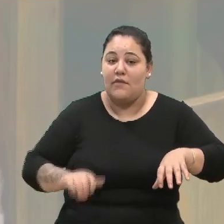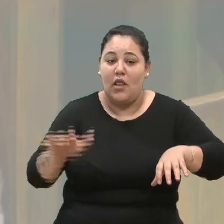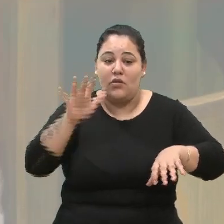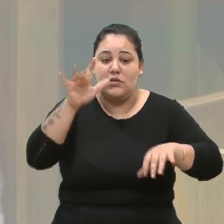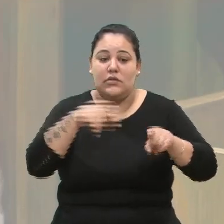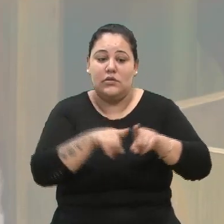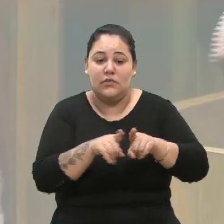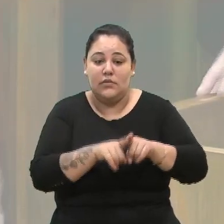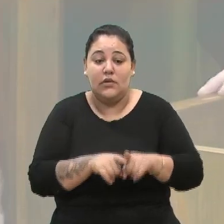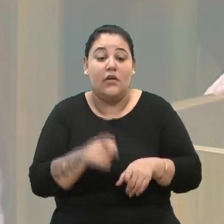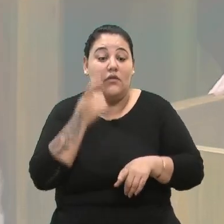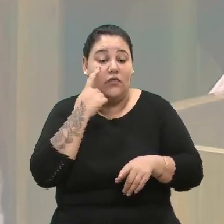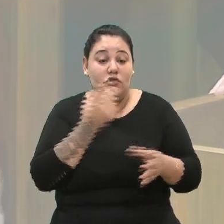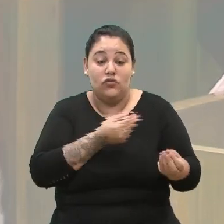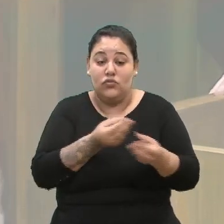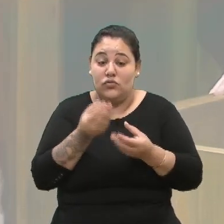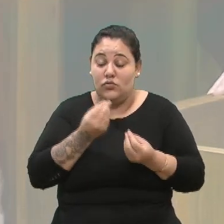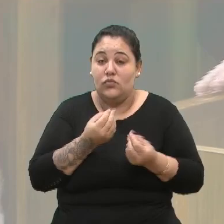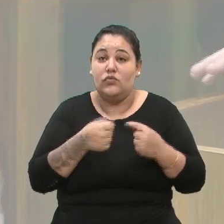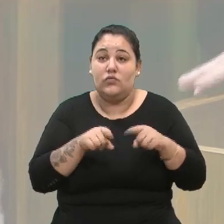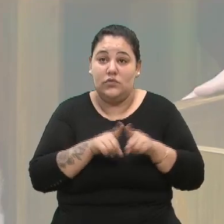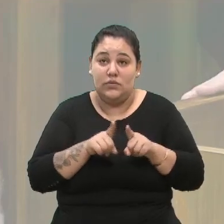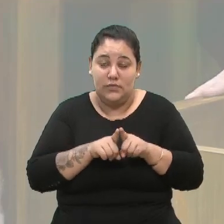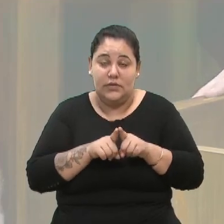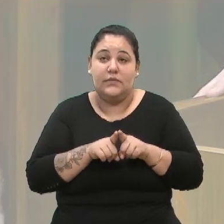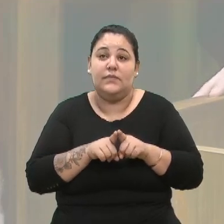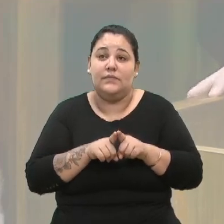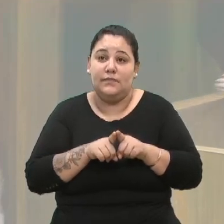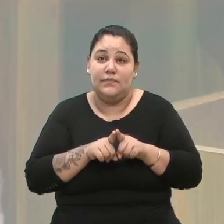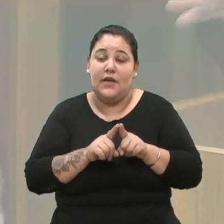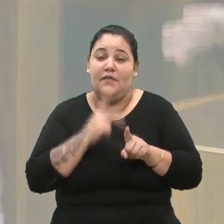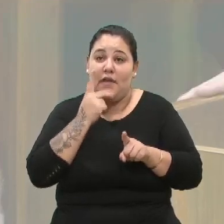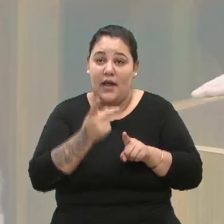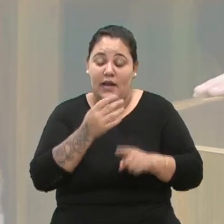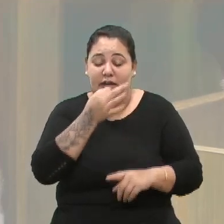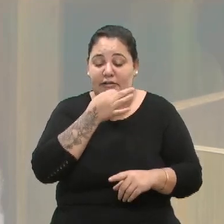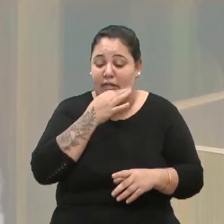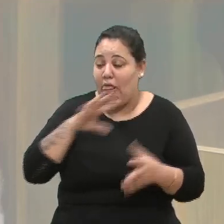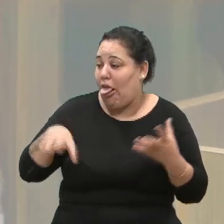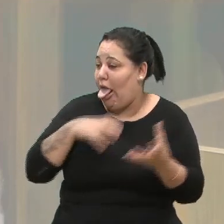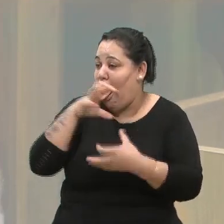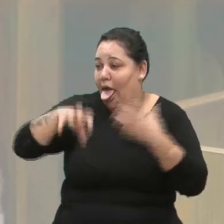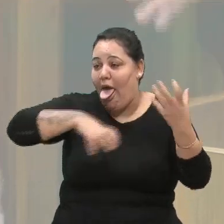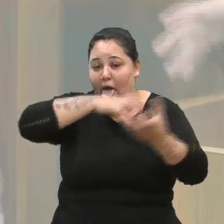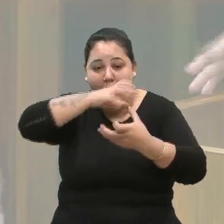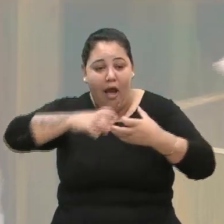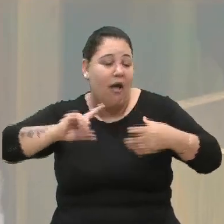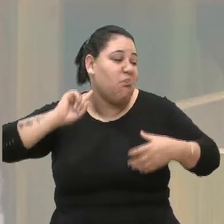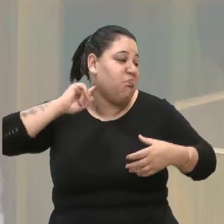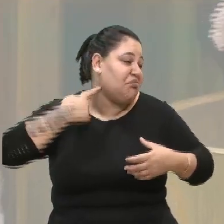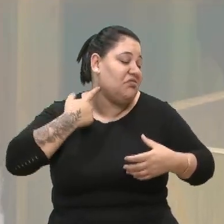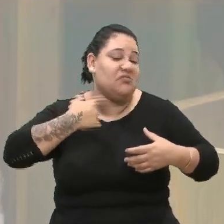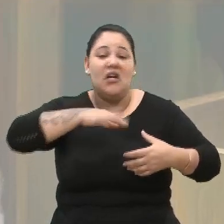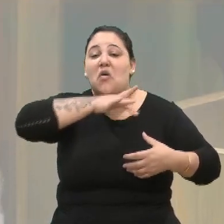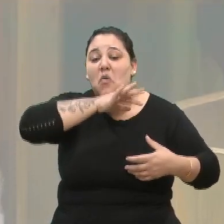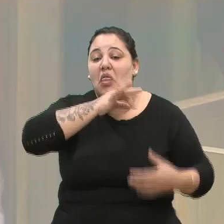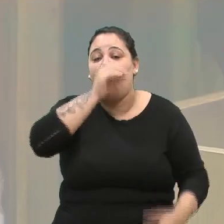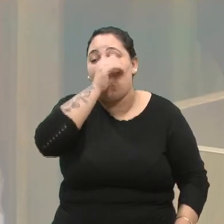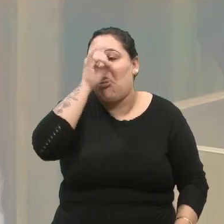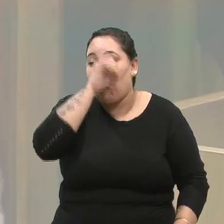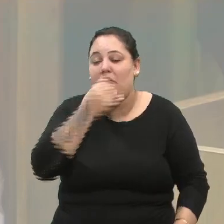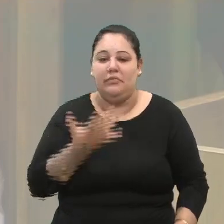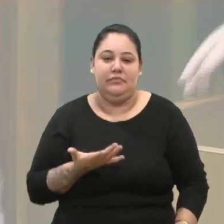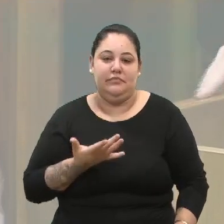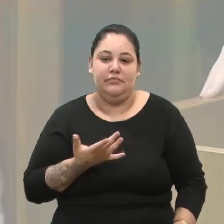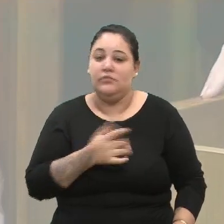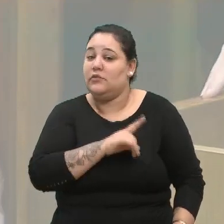vejo que muitos fazem terra arrasada, diz que Caxias, né, é um caos, é ruim, é uma porcaria. Nós vemos